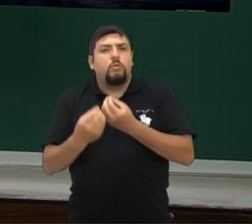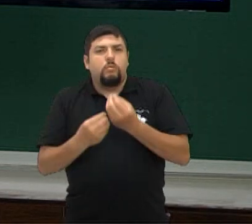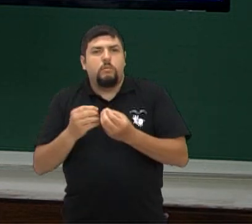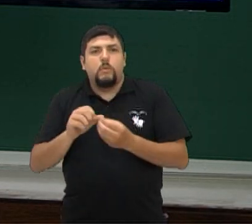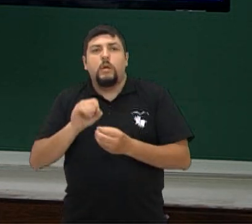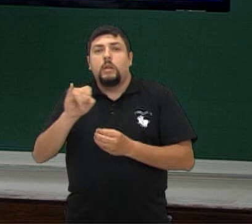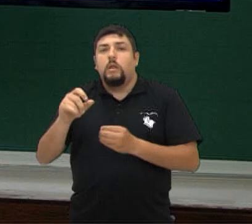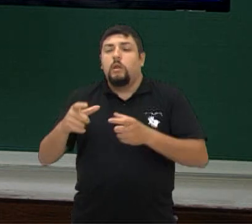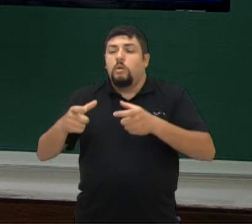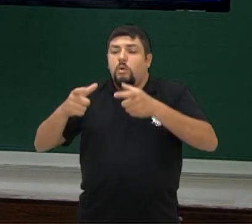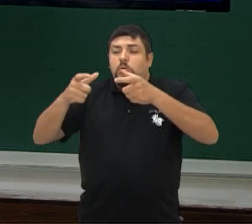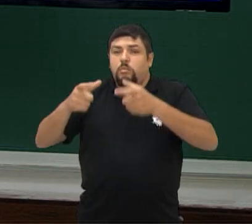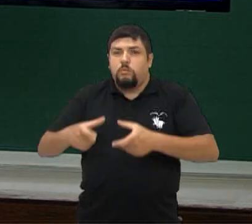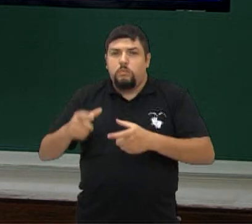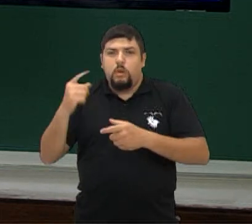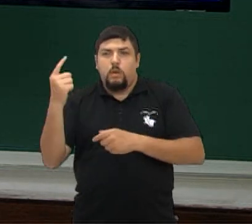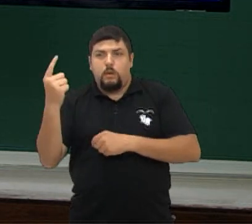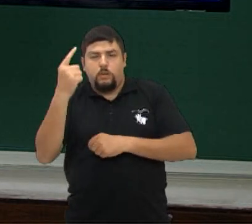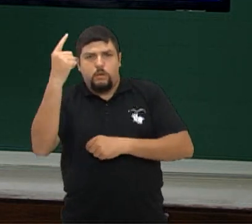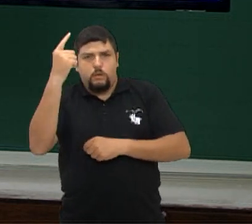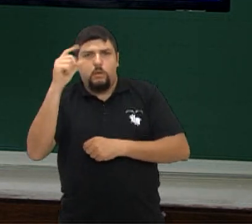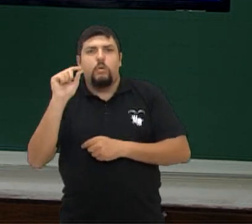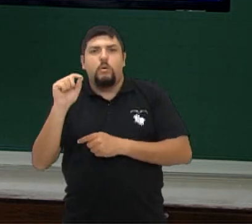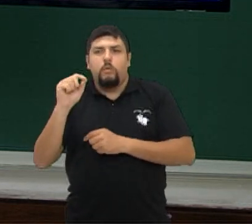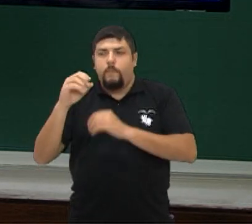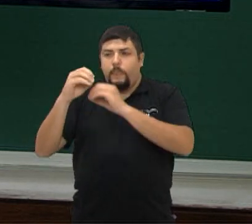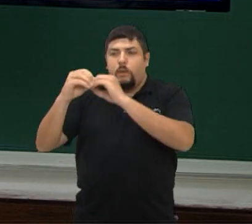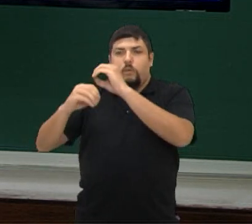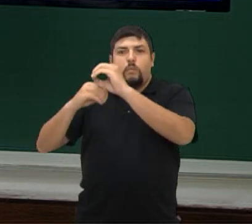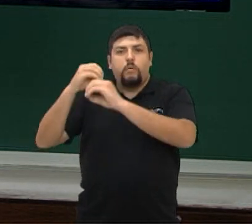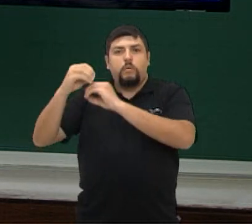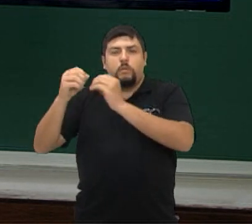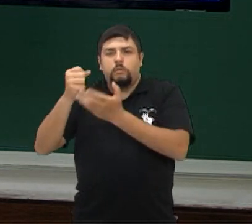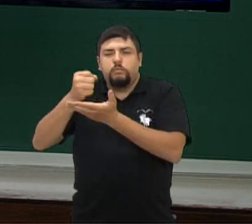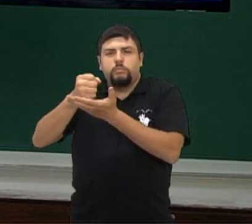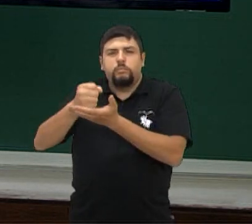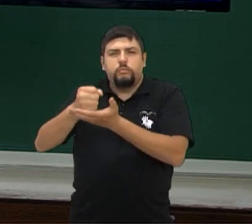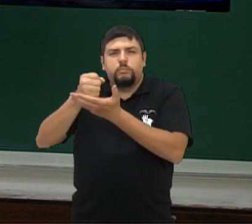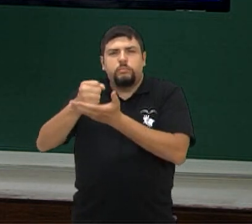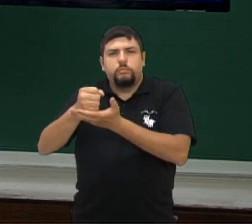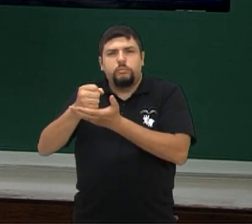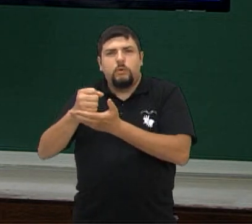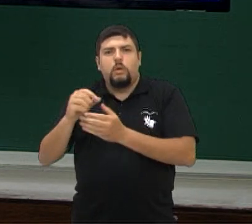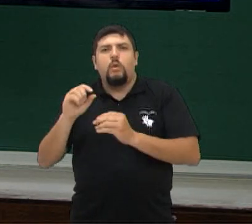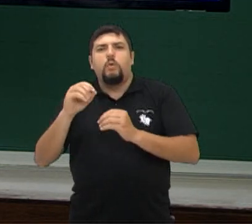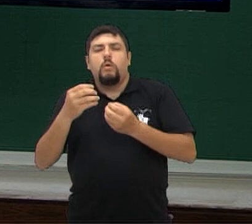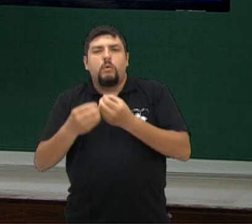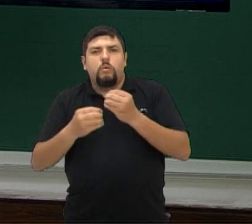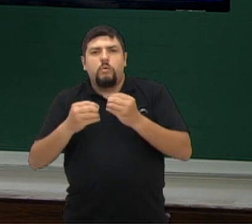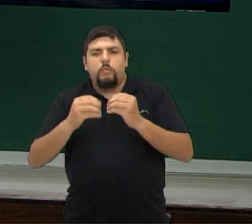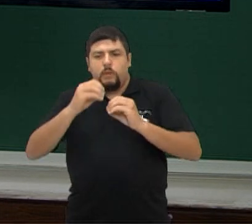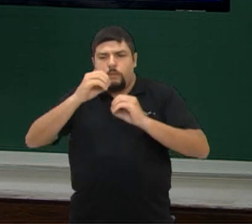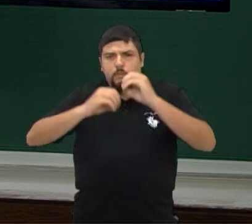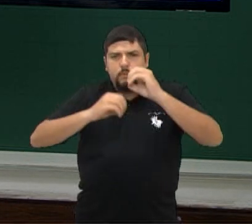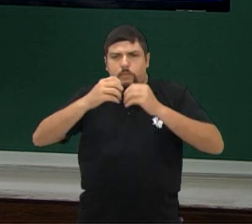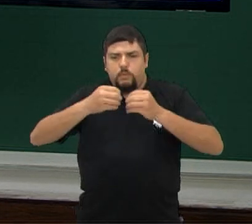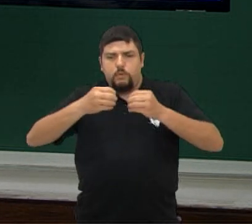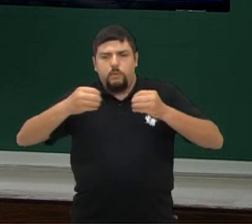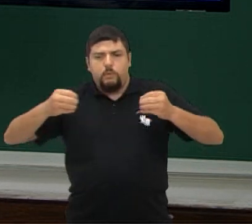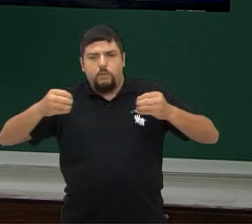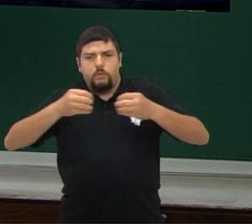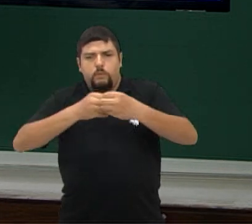como a Bolívia, o ar, o oxigênio, tem menor pressão, ele está mais espaçado, ou seja, é